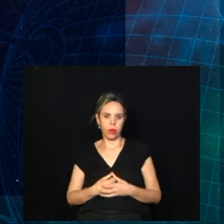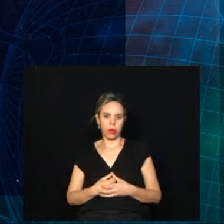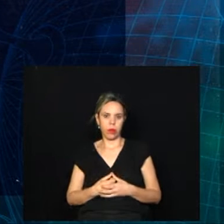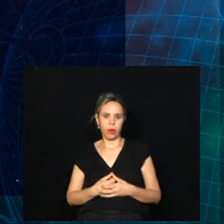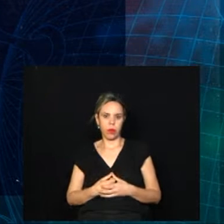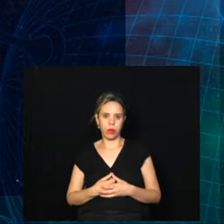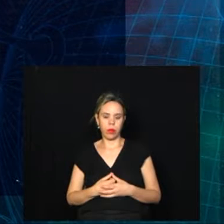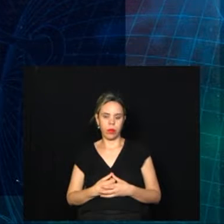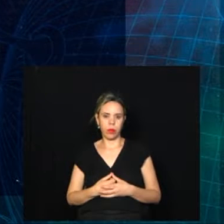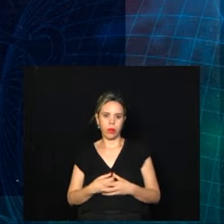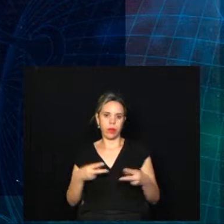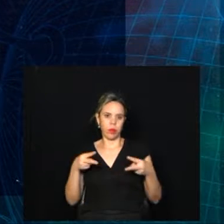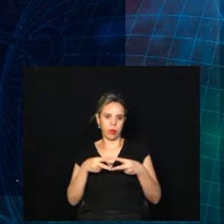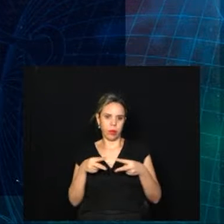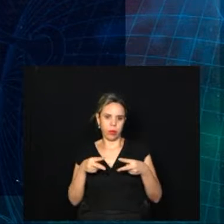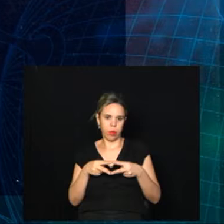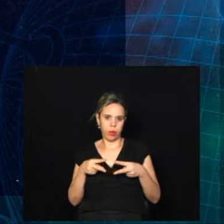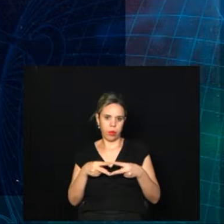23.327, Paulínia,